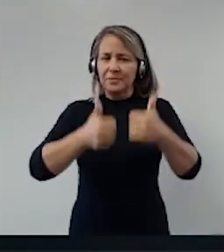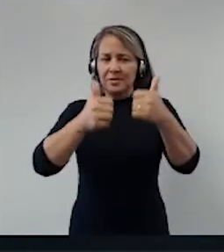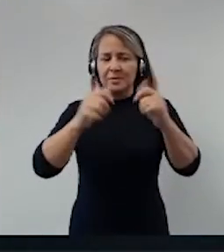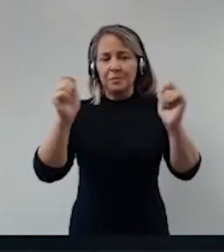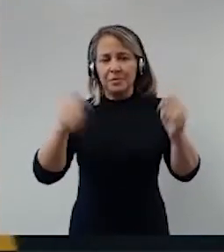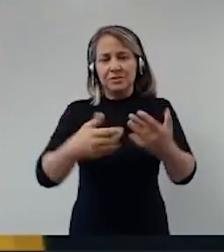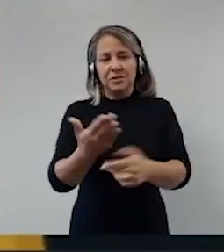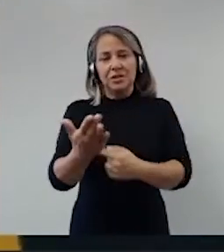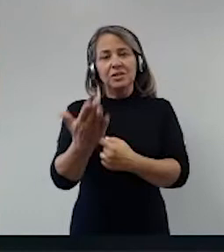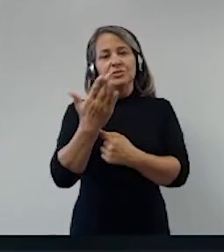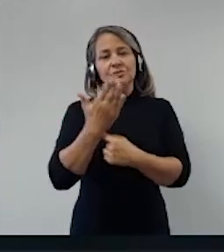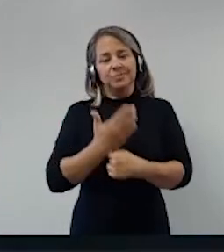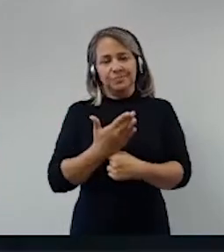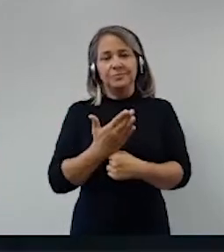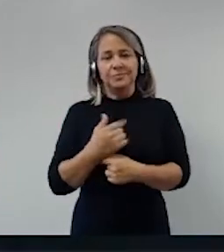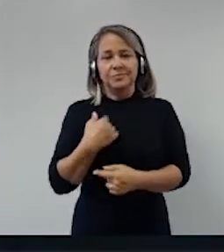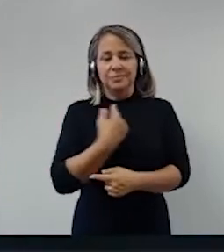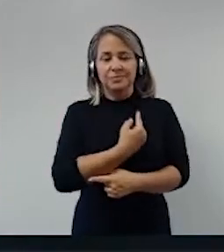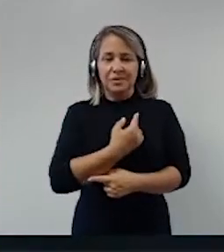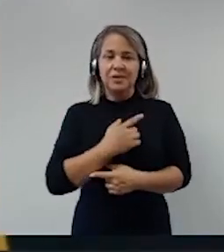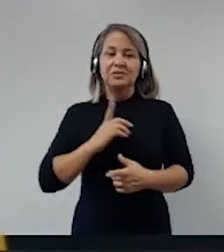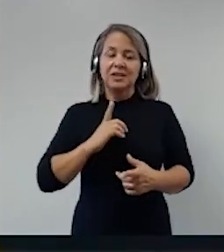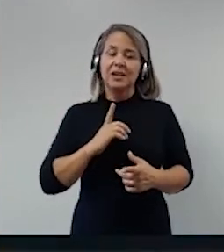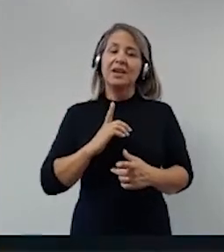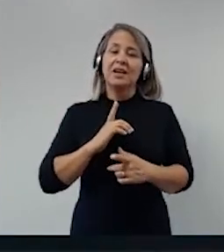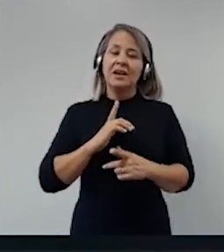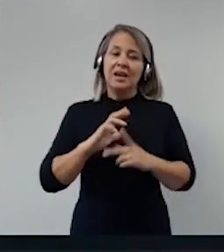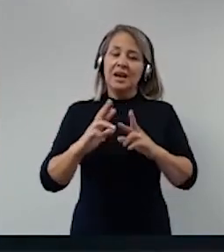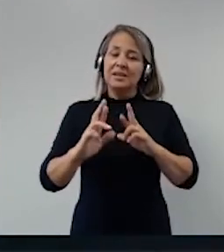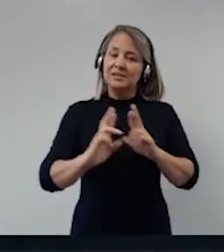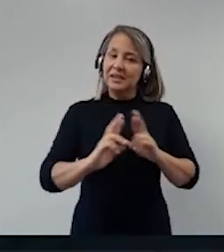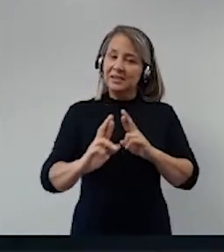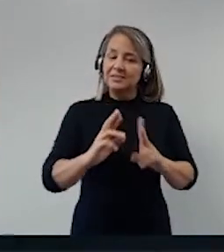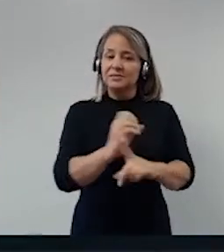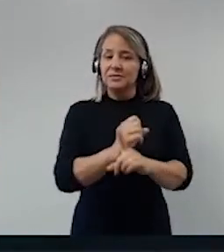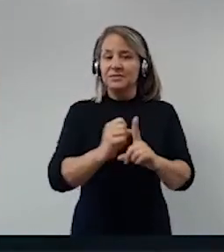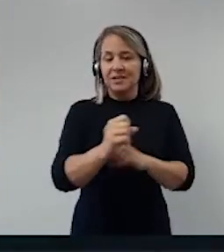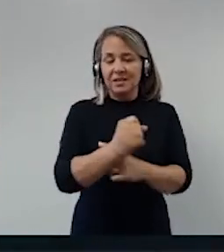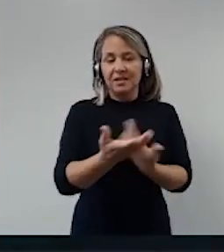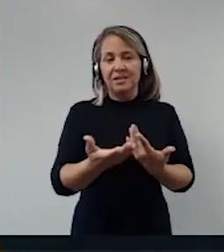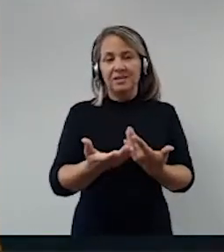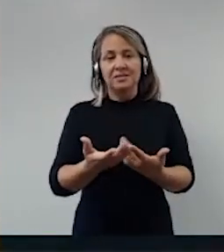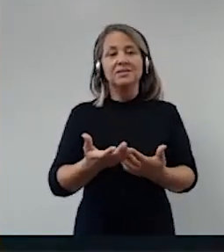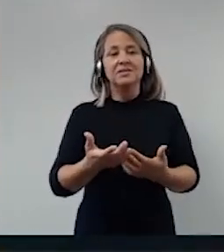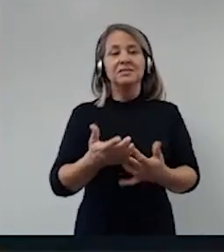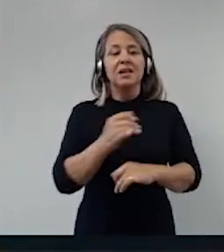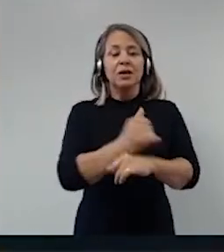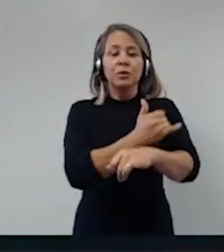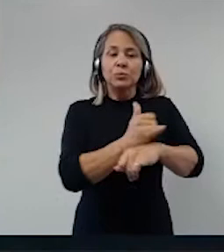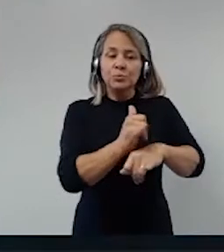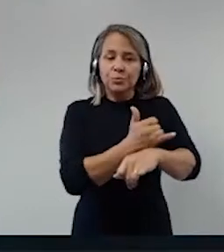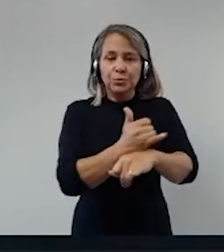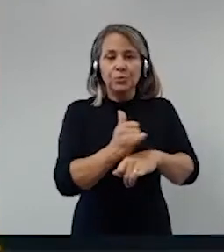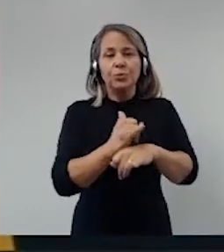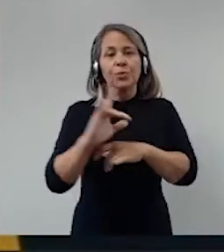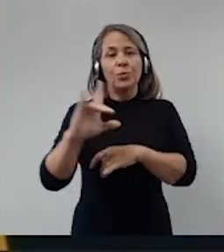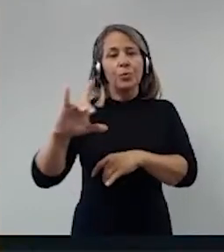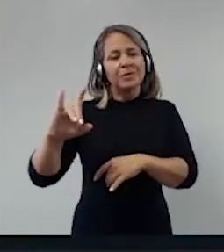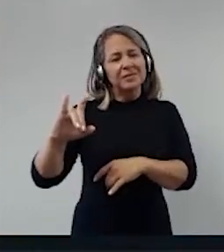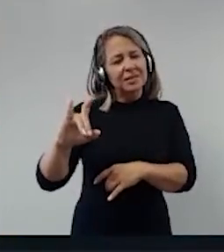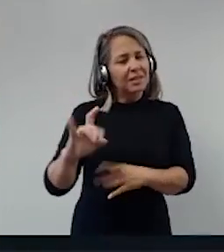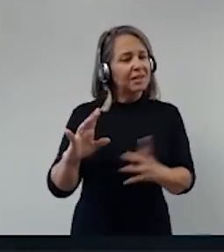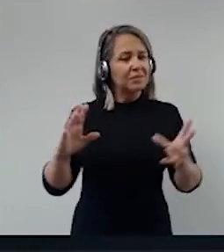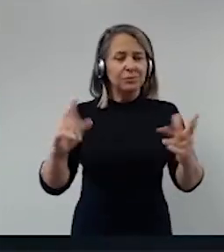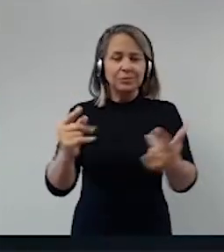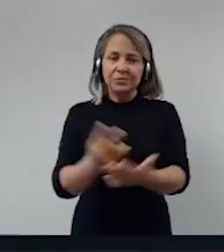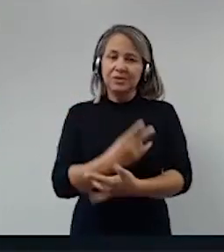colocar em outro lugar também, que são as redes sociais, são os canais de YouTube, Instagram, as lives que